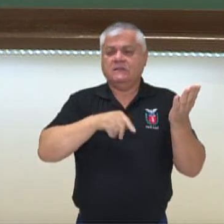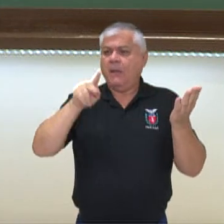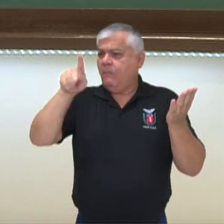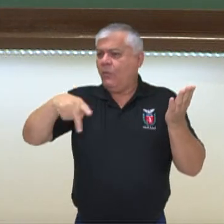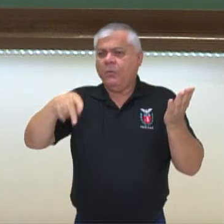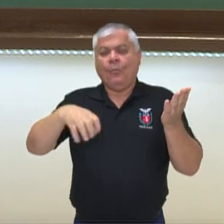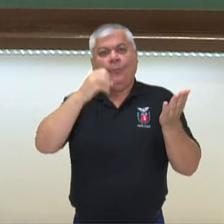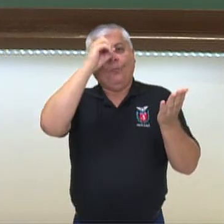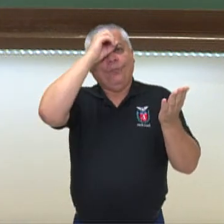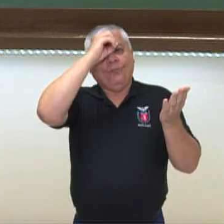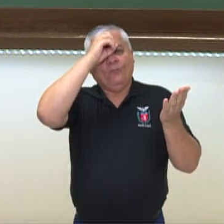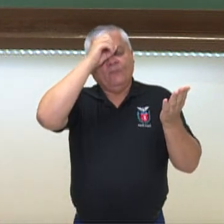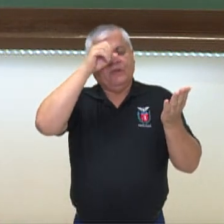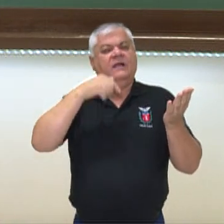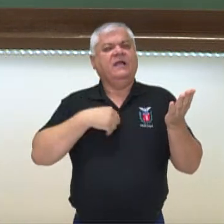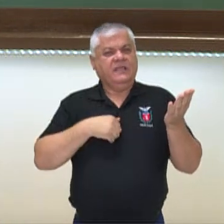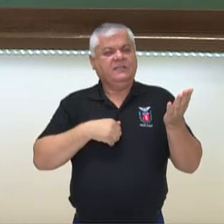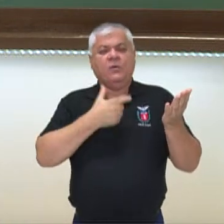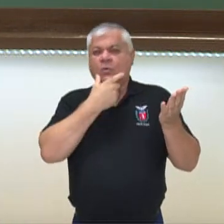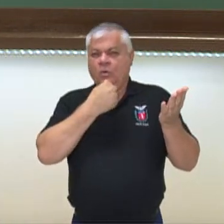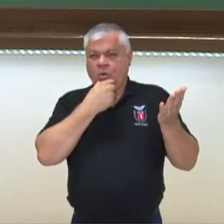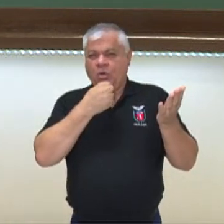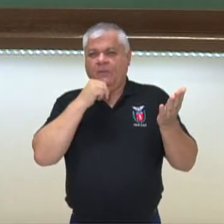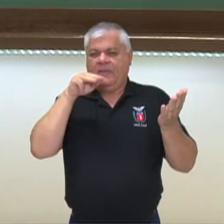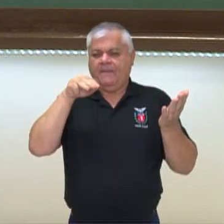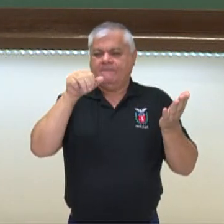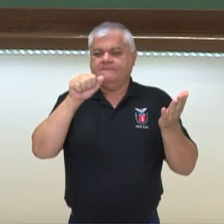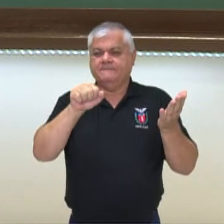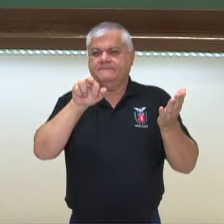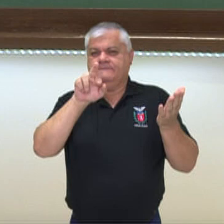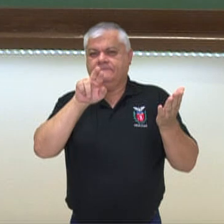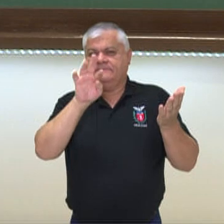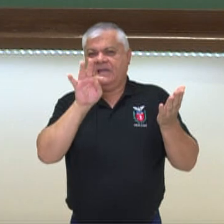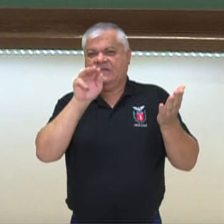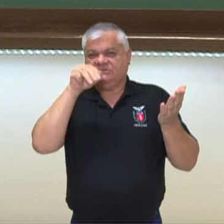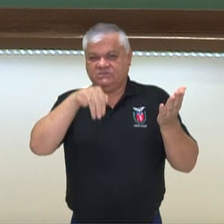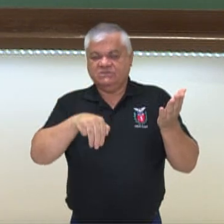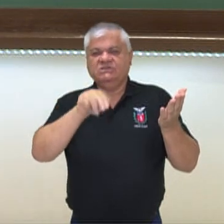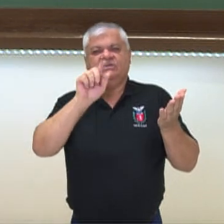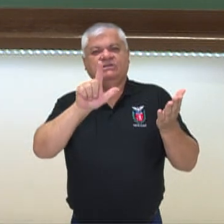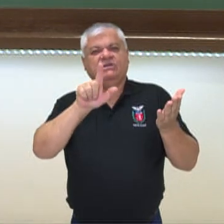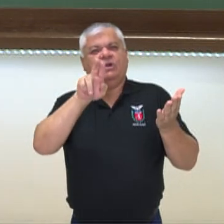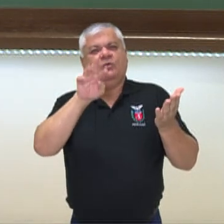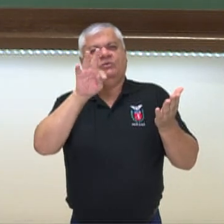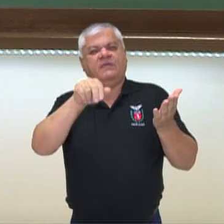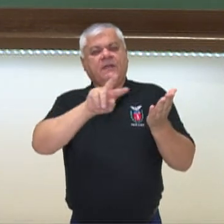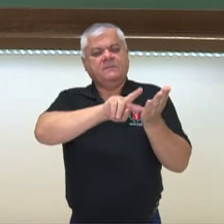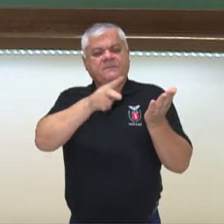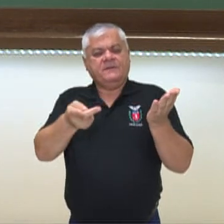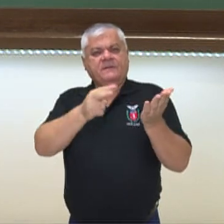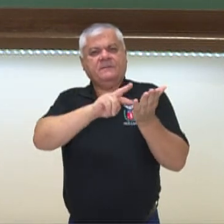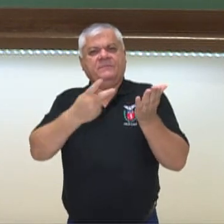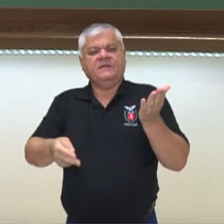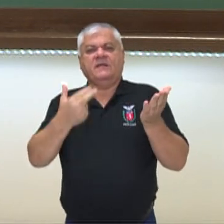partir da tradução para o alemão, depois veio a tradução para o inglês e para as demais línguas, as pessoas puderam